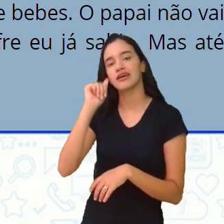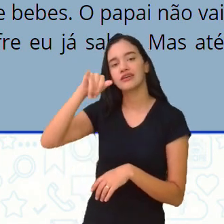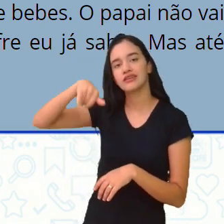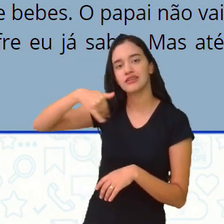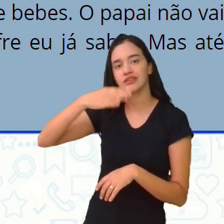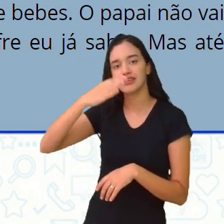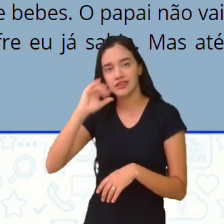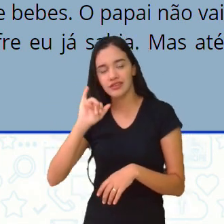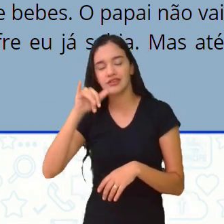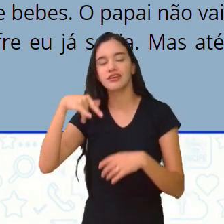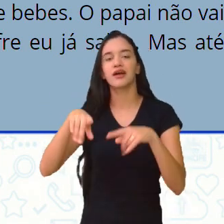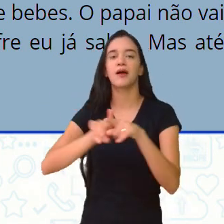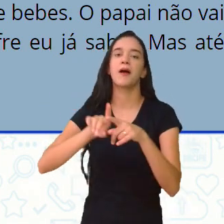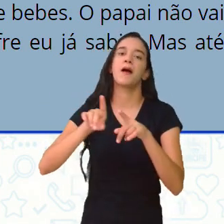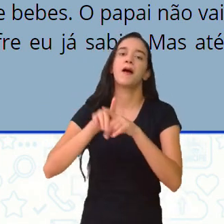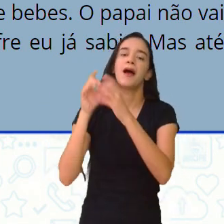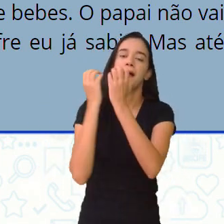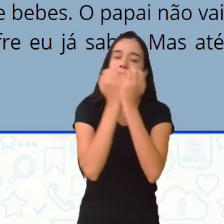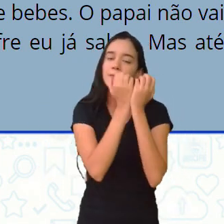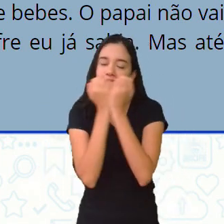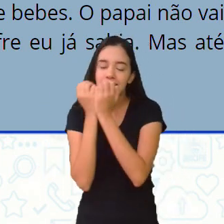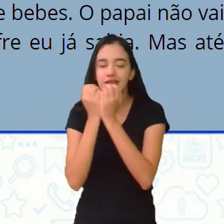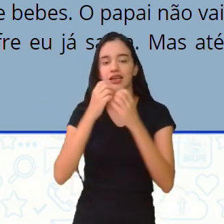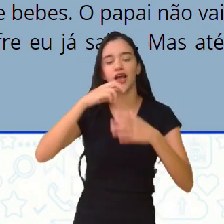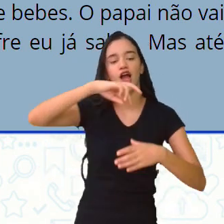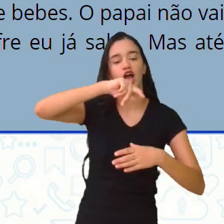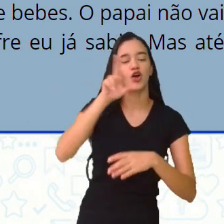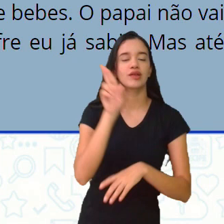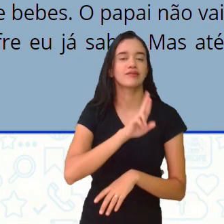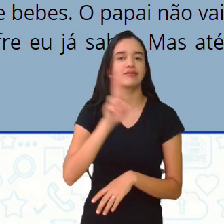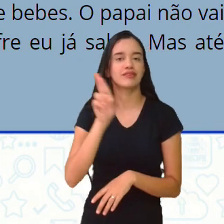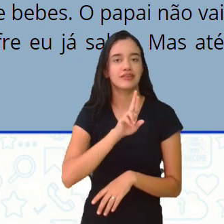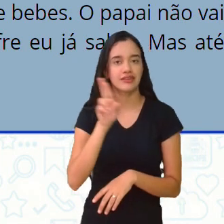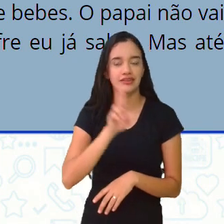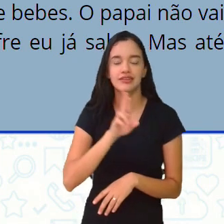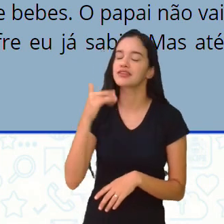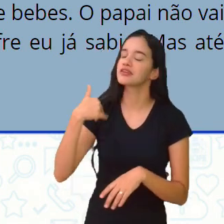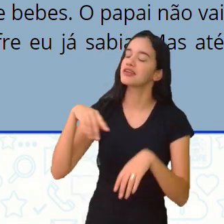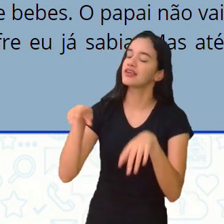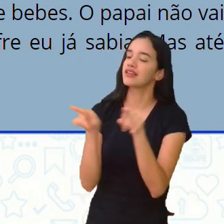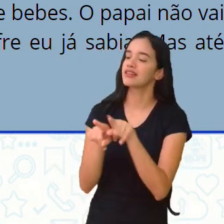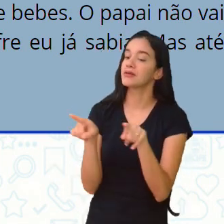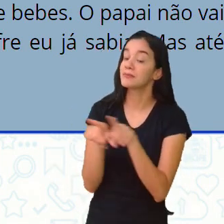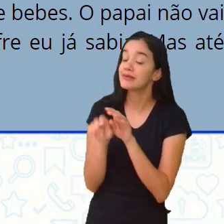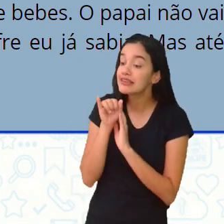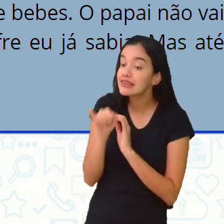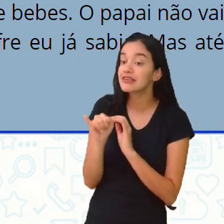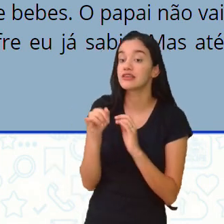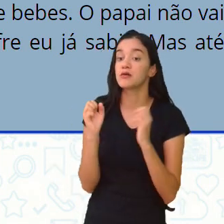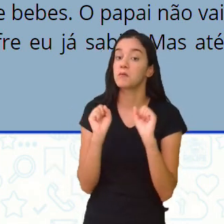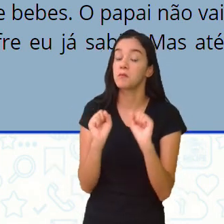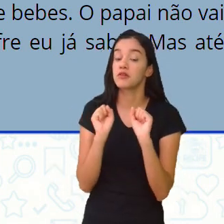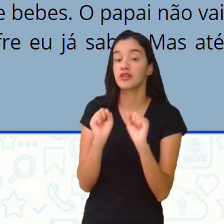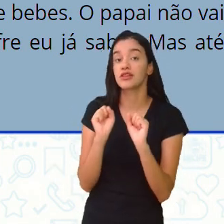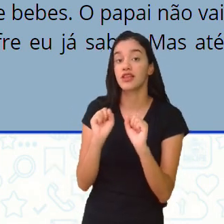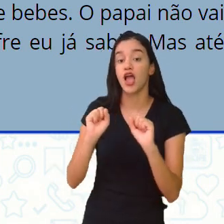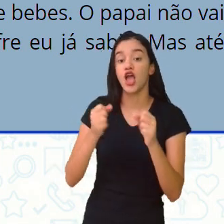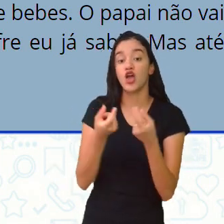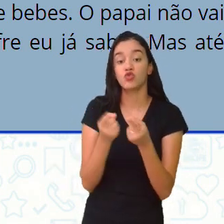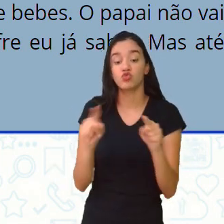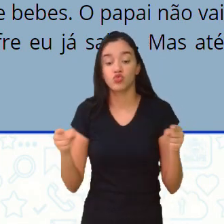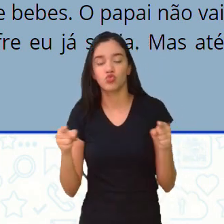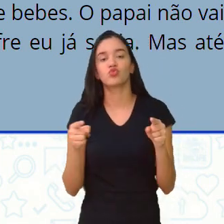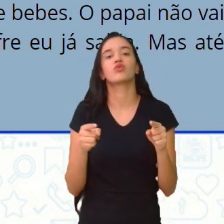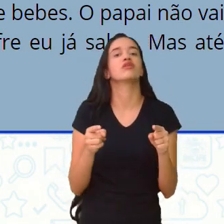na brasa, guaraná, quentão e, se puder, churrasco no